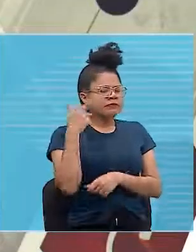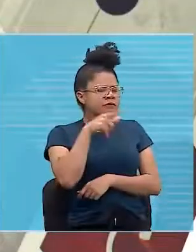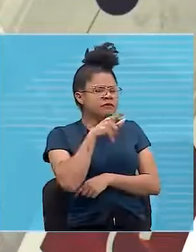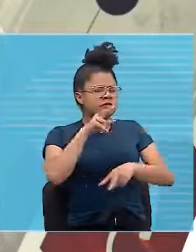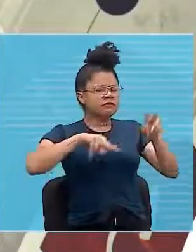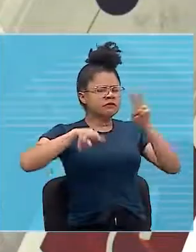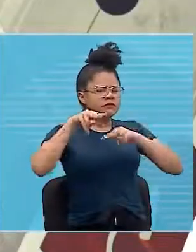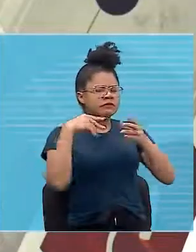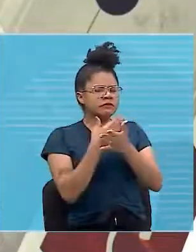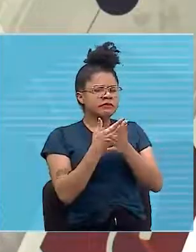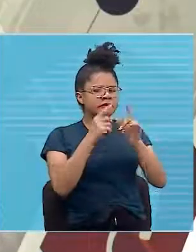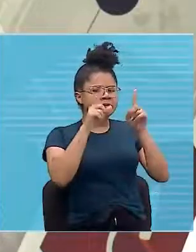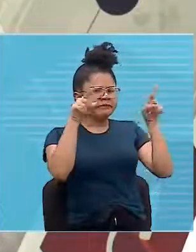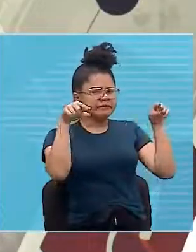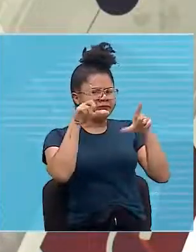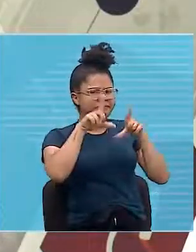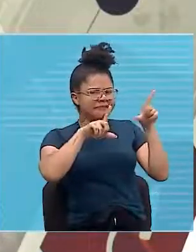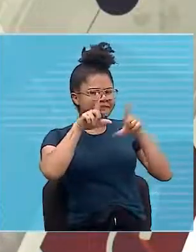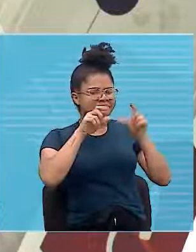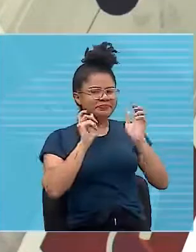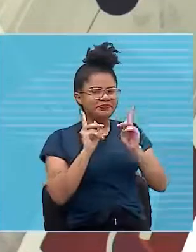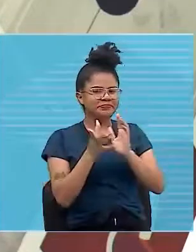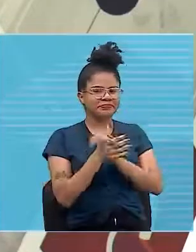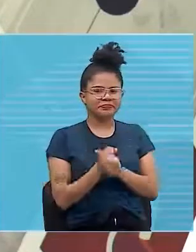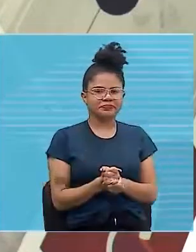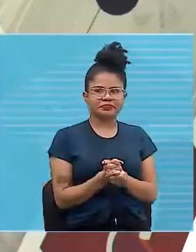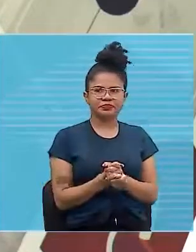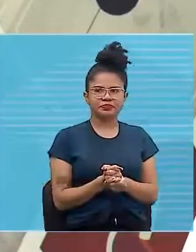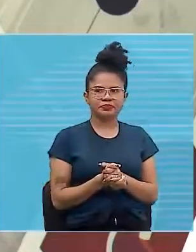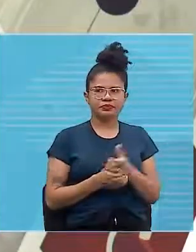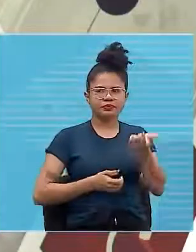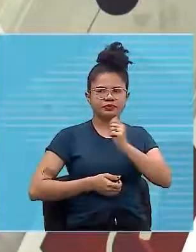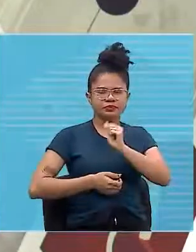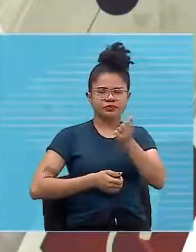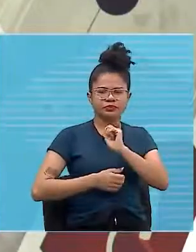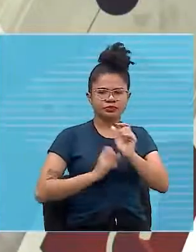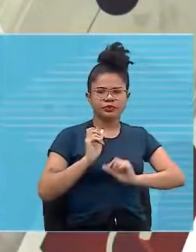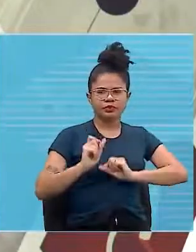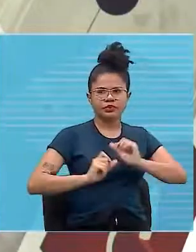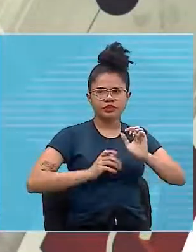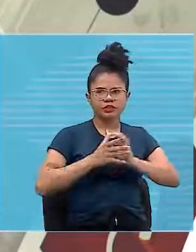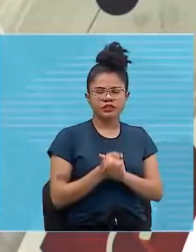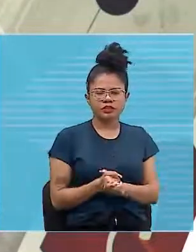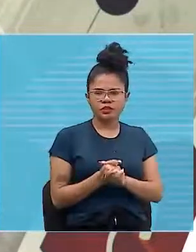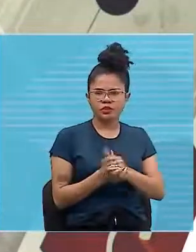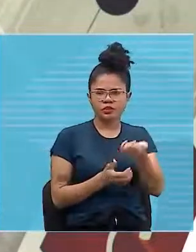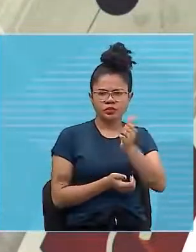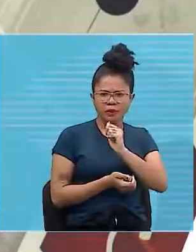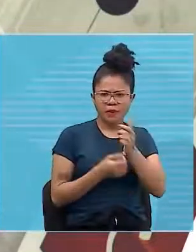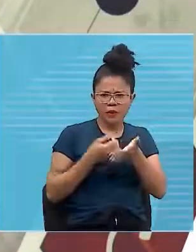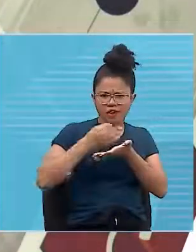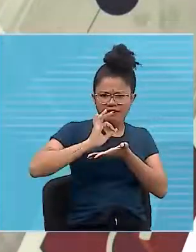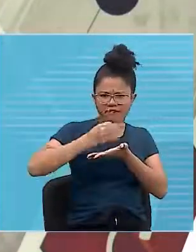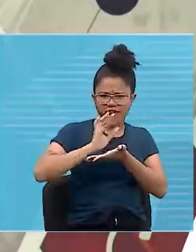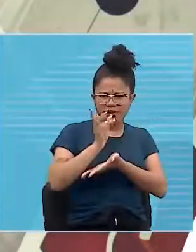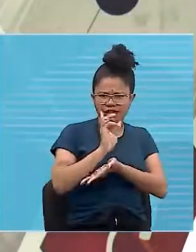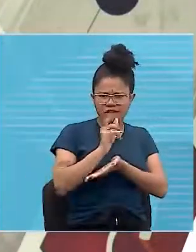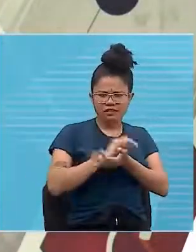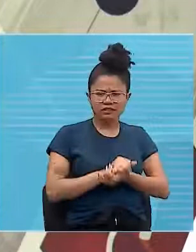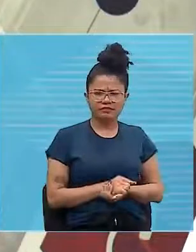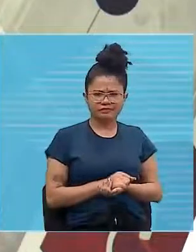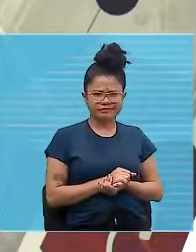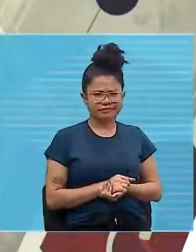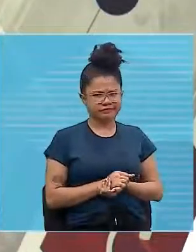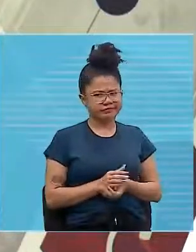já viu tomou não que Adriana tu não tomou café dele aqui conversa é essa Adriana